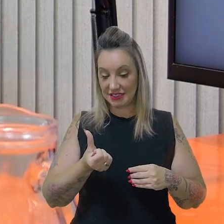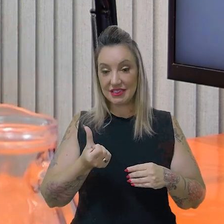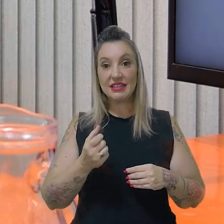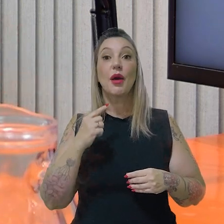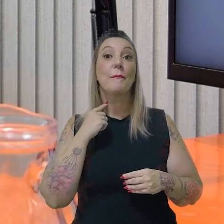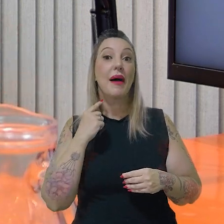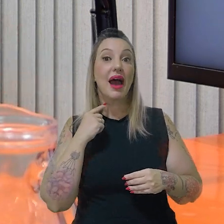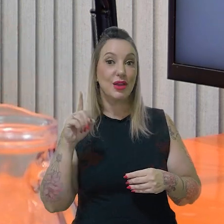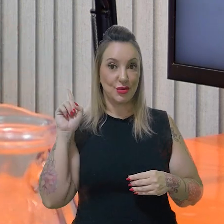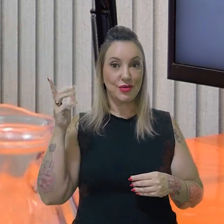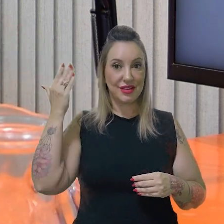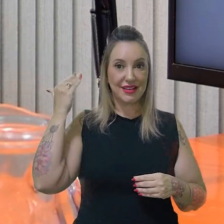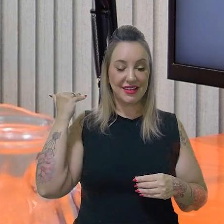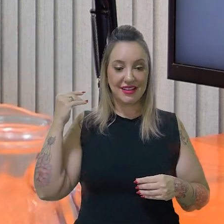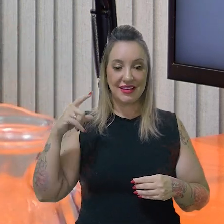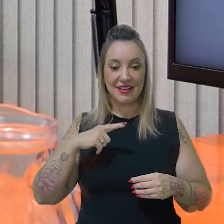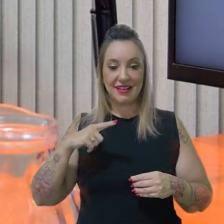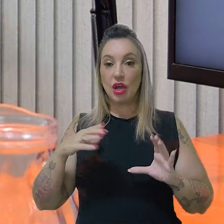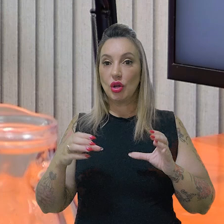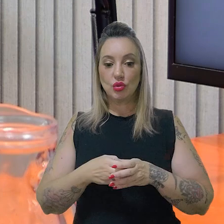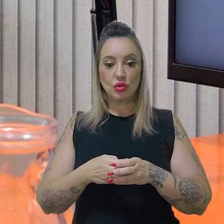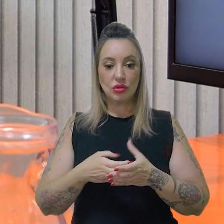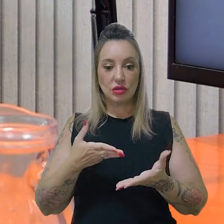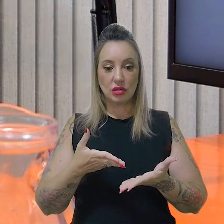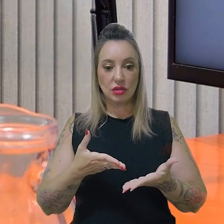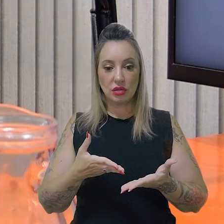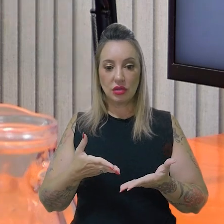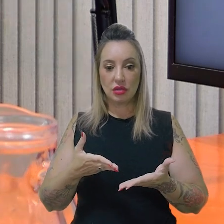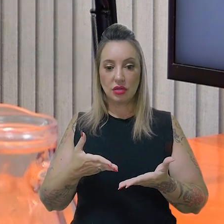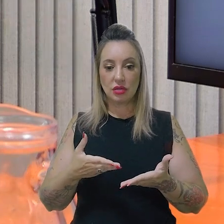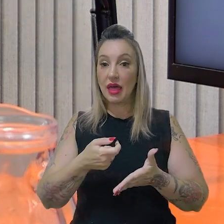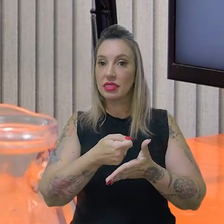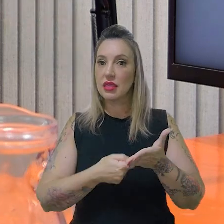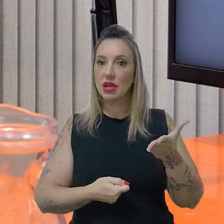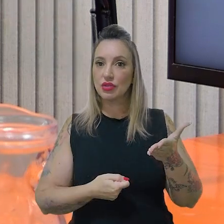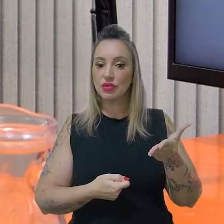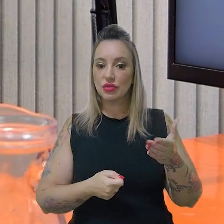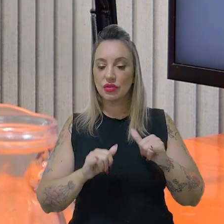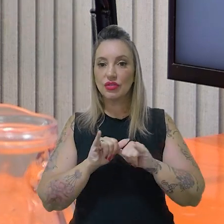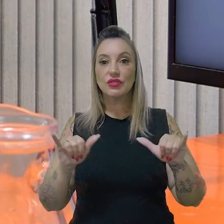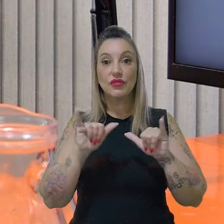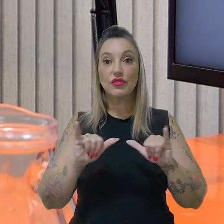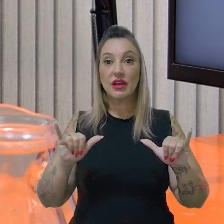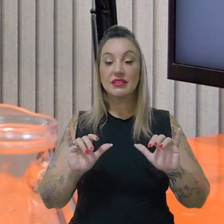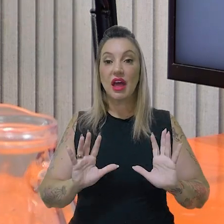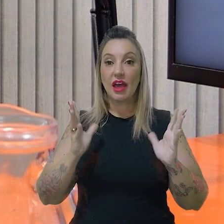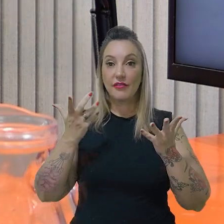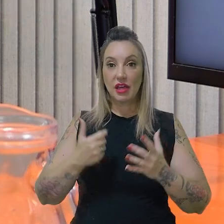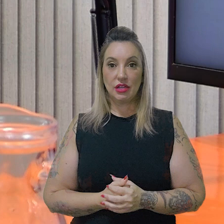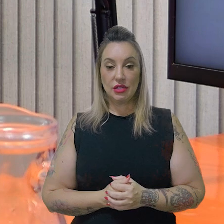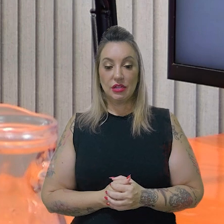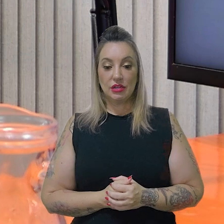você Uhum que eu tive a a turma eu falei assim cara como é que eu vou fazer esse texto de divulgação do evento